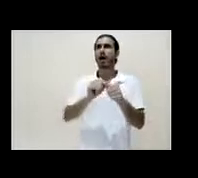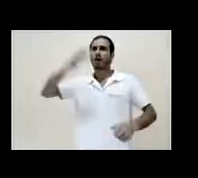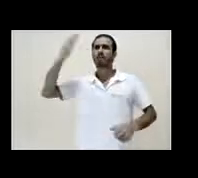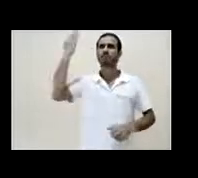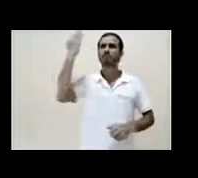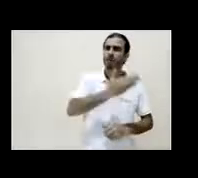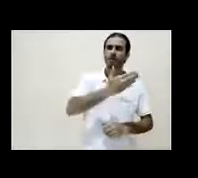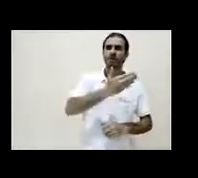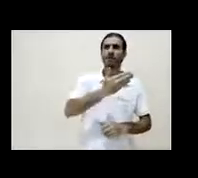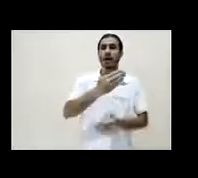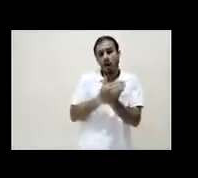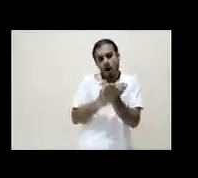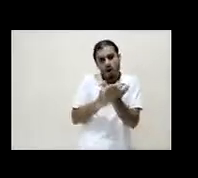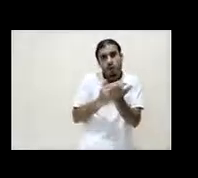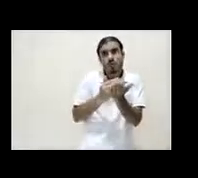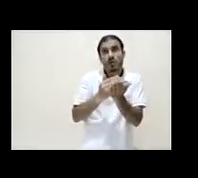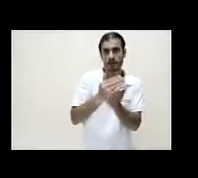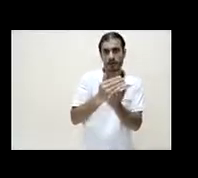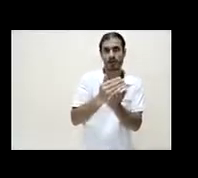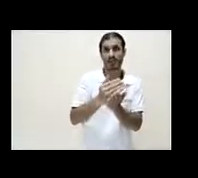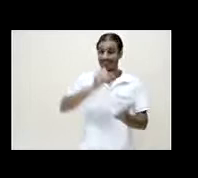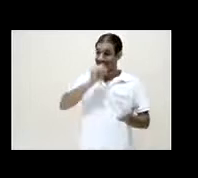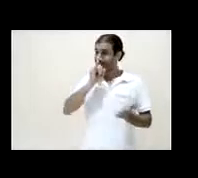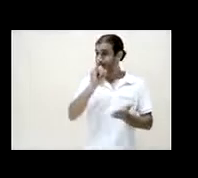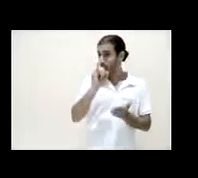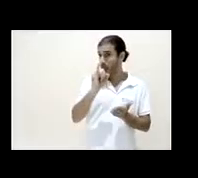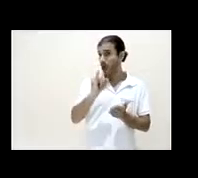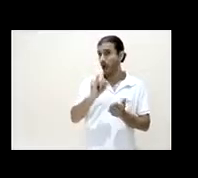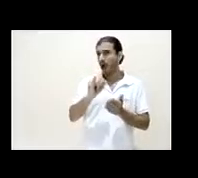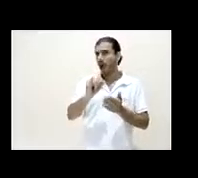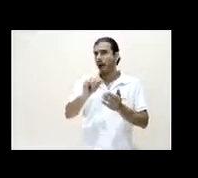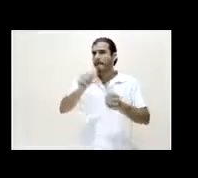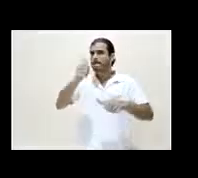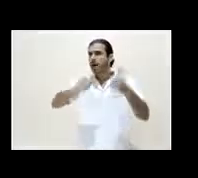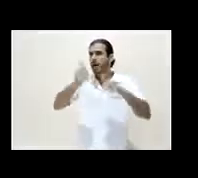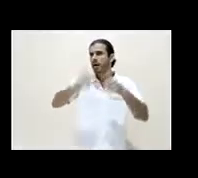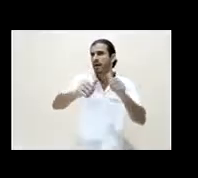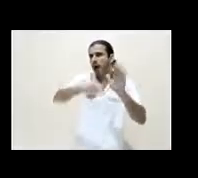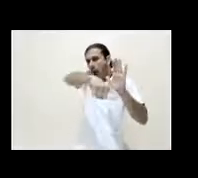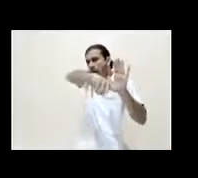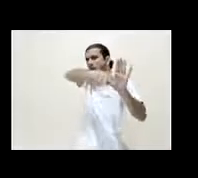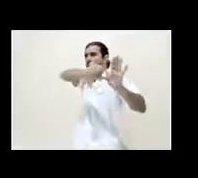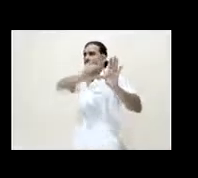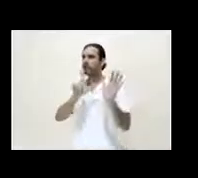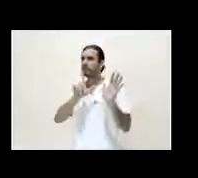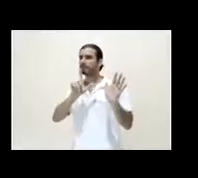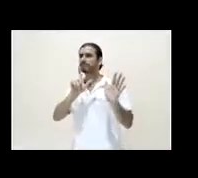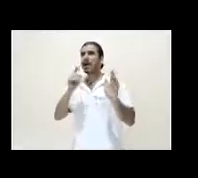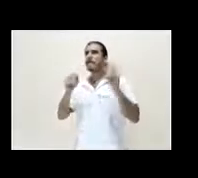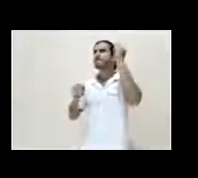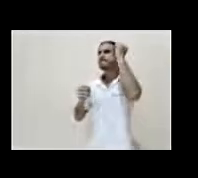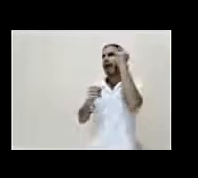início. Porque se você consegue prever algumas dificuldades dos próprios alunos, ou até